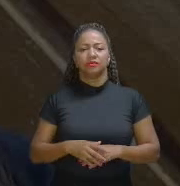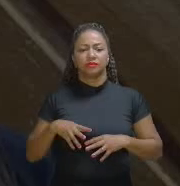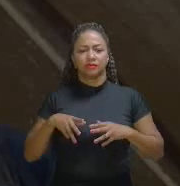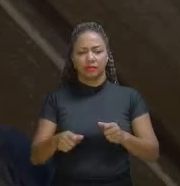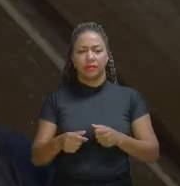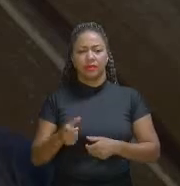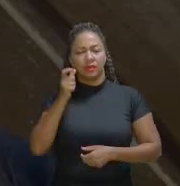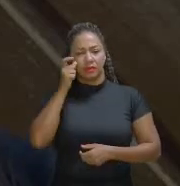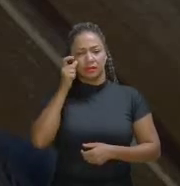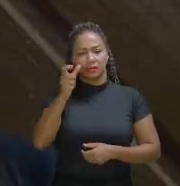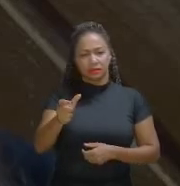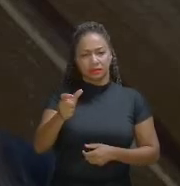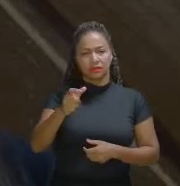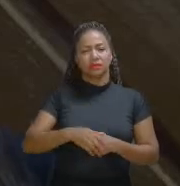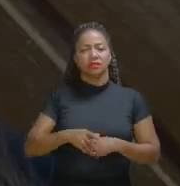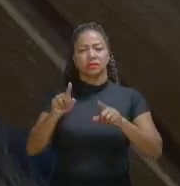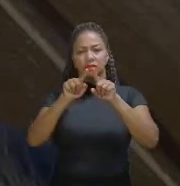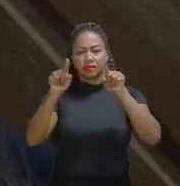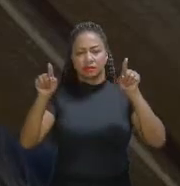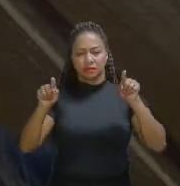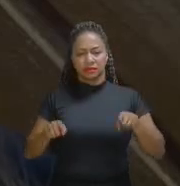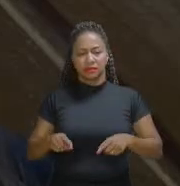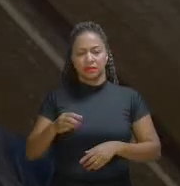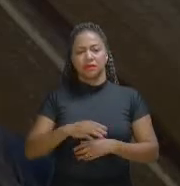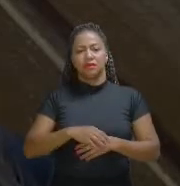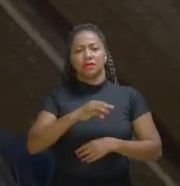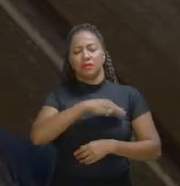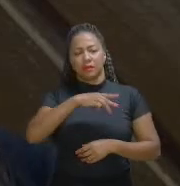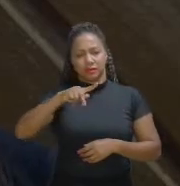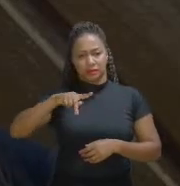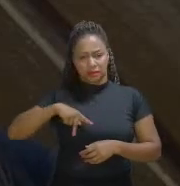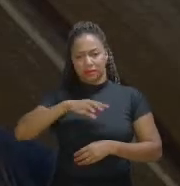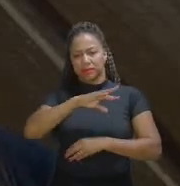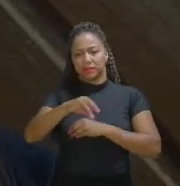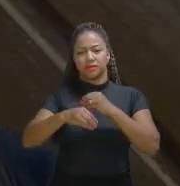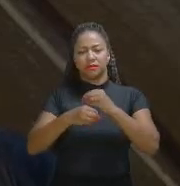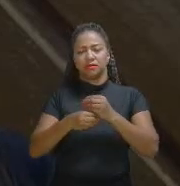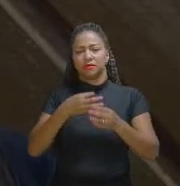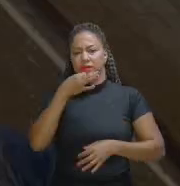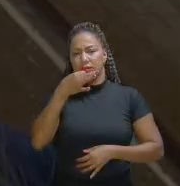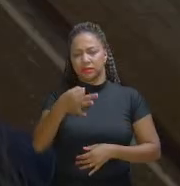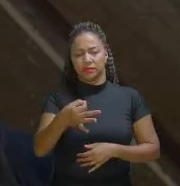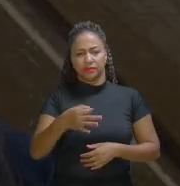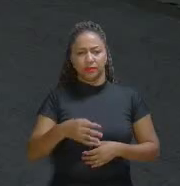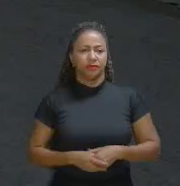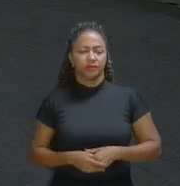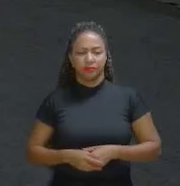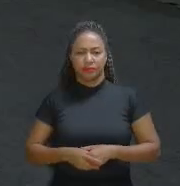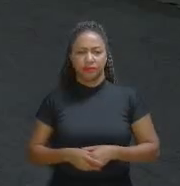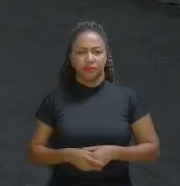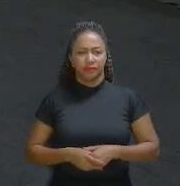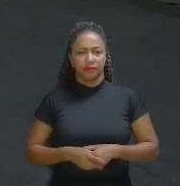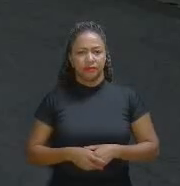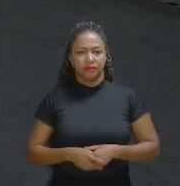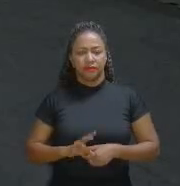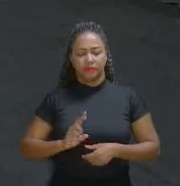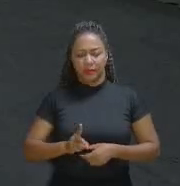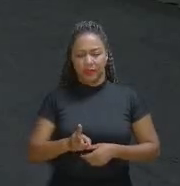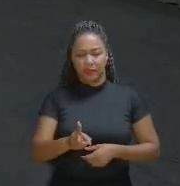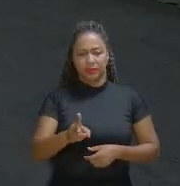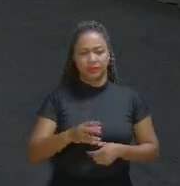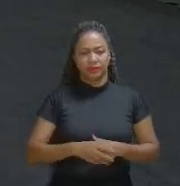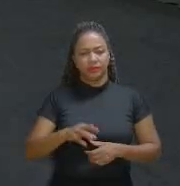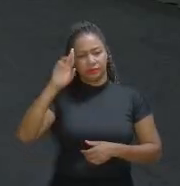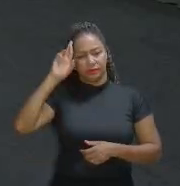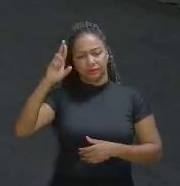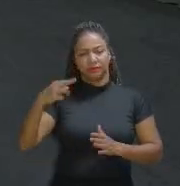tela, nos a juíza, assistem, para os a servidores. Procuradora Regional O Eleitoral, Ministério doutora Público Sara Eleitoral vai Cavalcante. reiterar Ela é os termos branca, de cabelos castanhos escuros, lisos e longos. pode Imagem ampla do prosseguir,